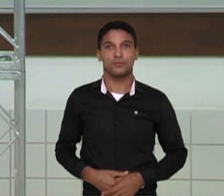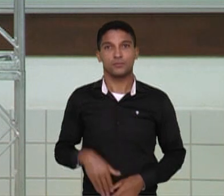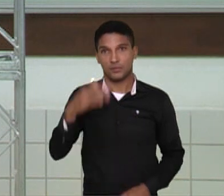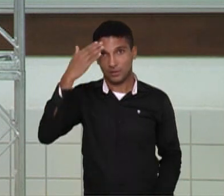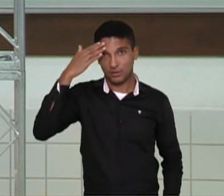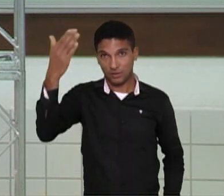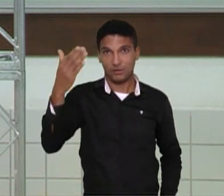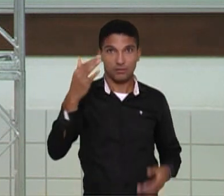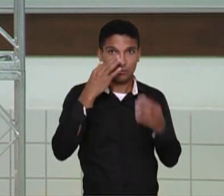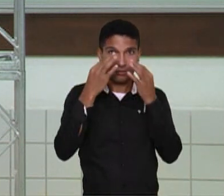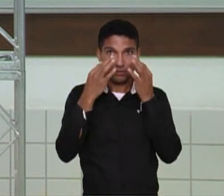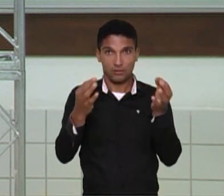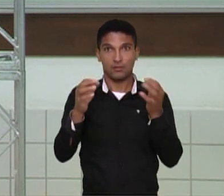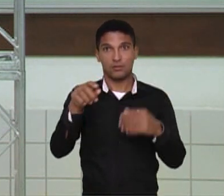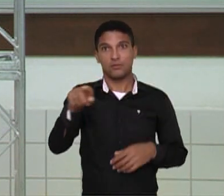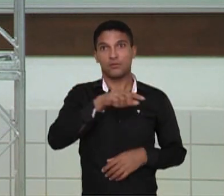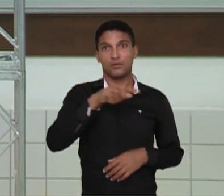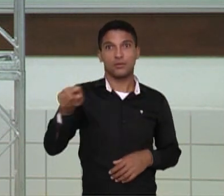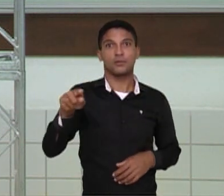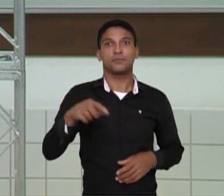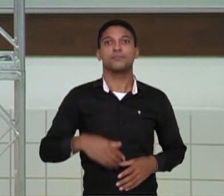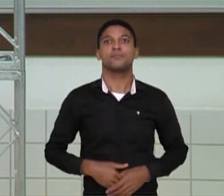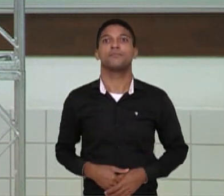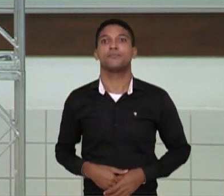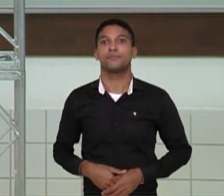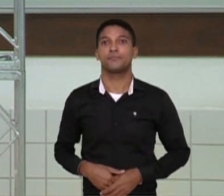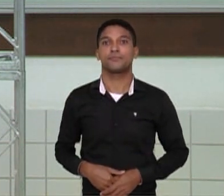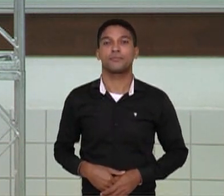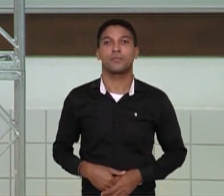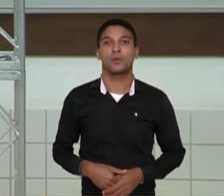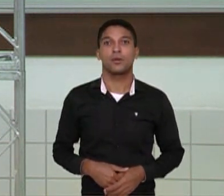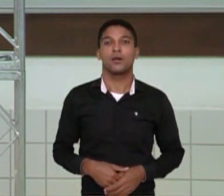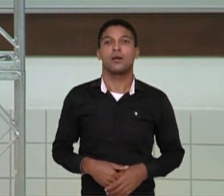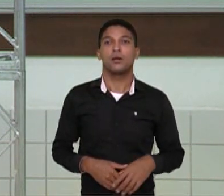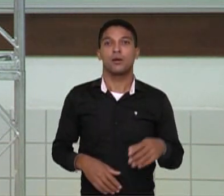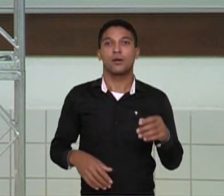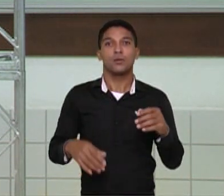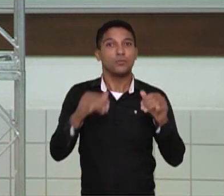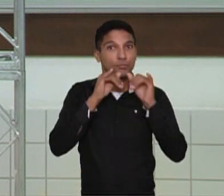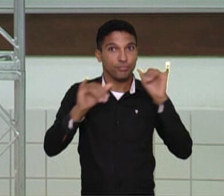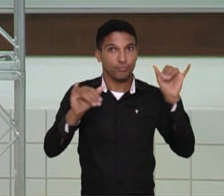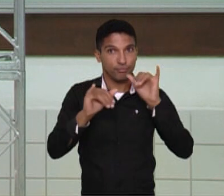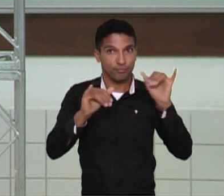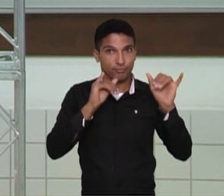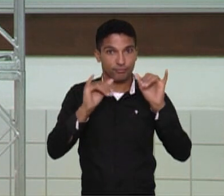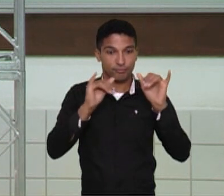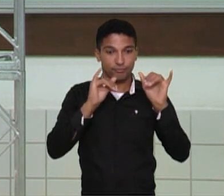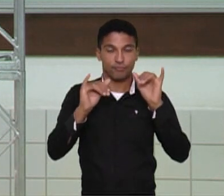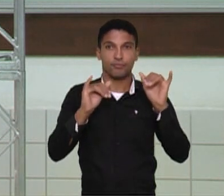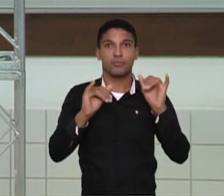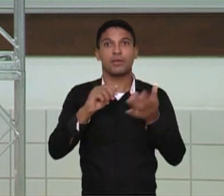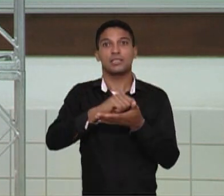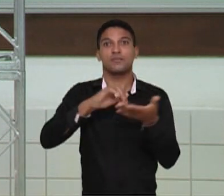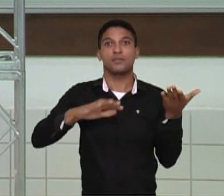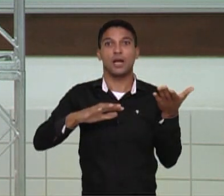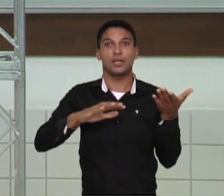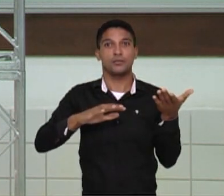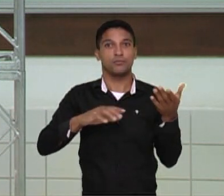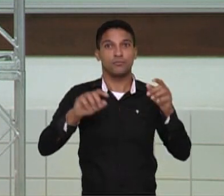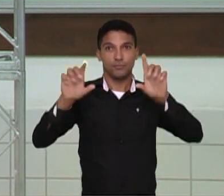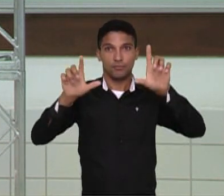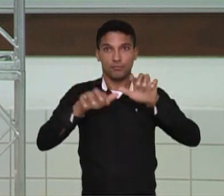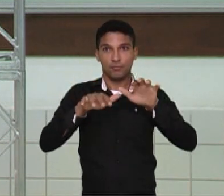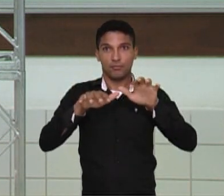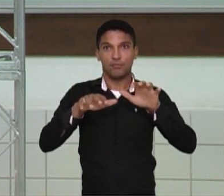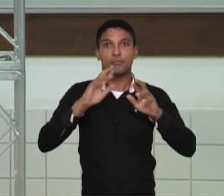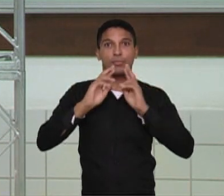Aqueles recados práticos aí, né? Realizar a sua atividade proposta no Classroom, entrar em contato com a sua escola para retirada de